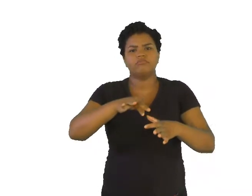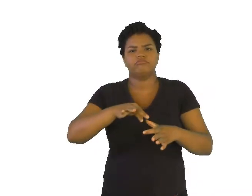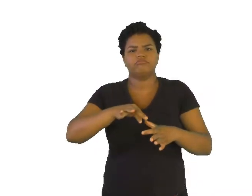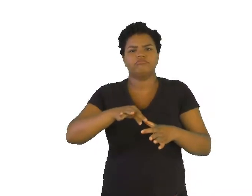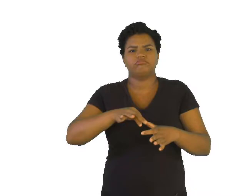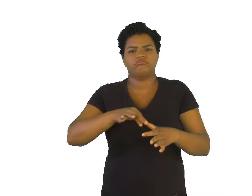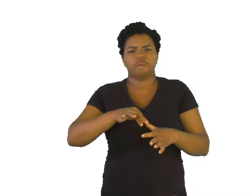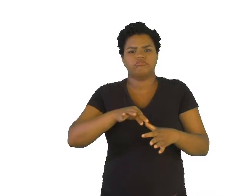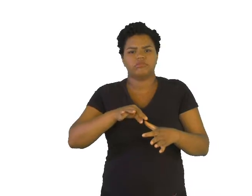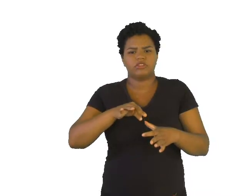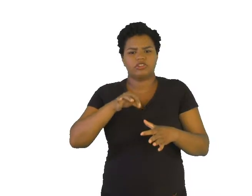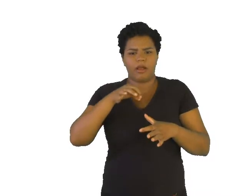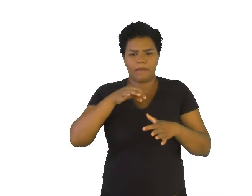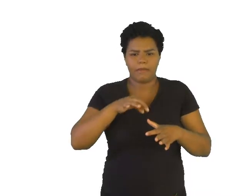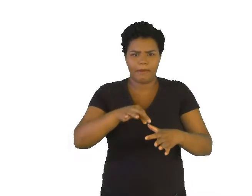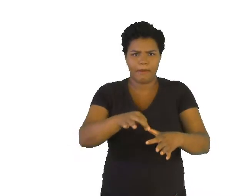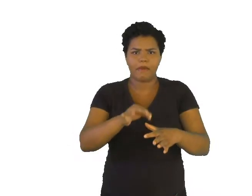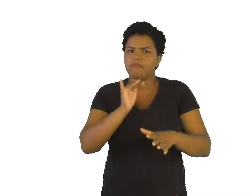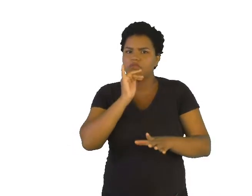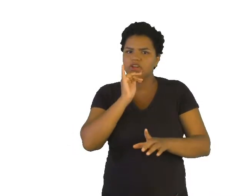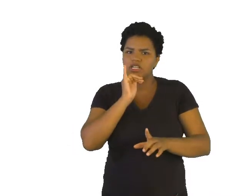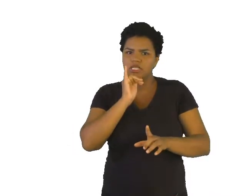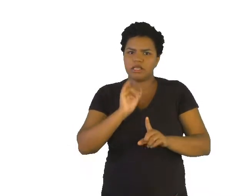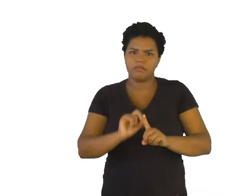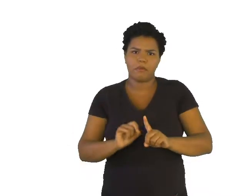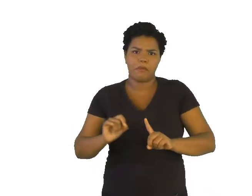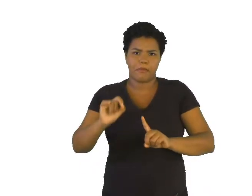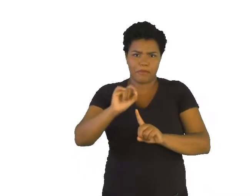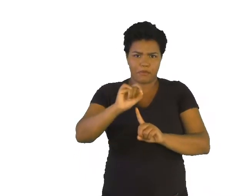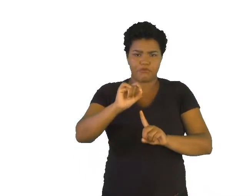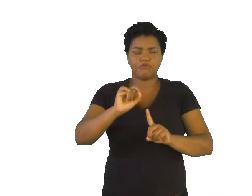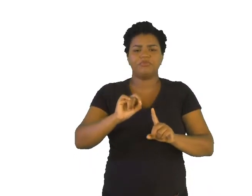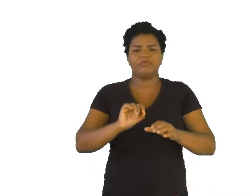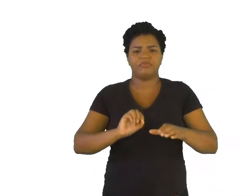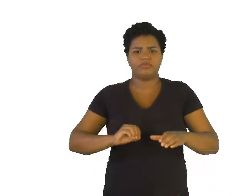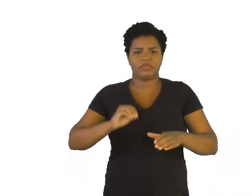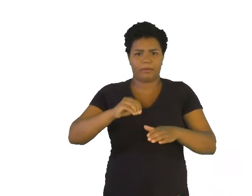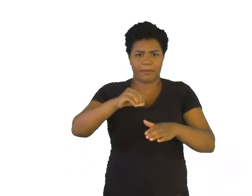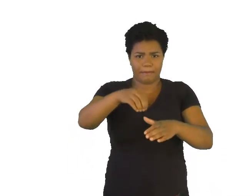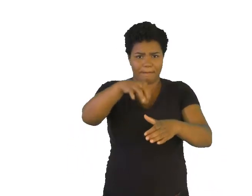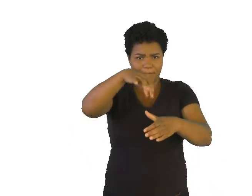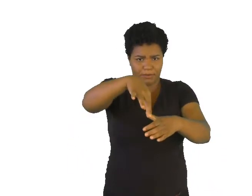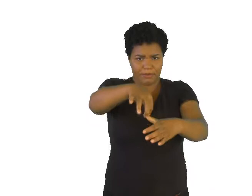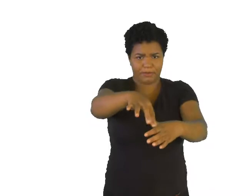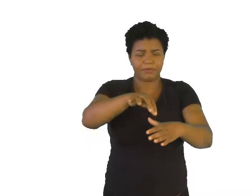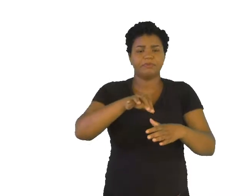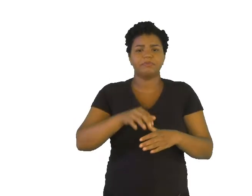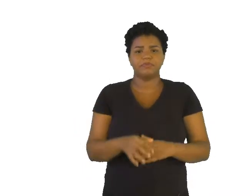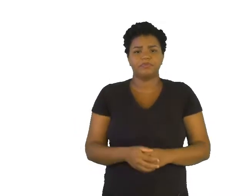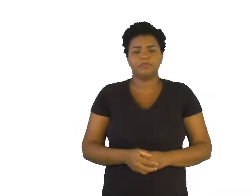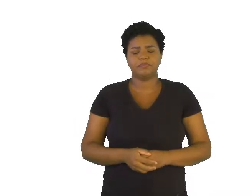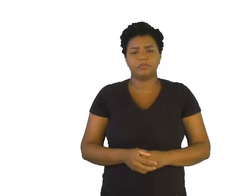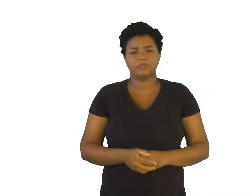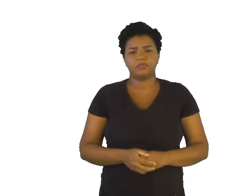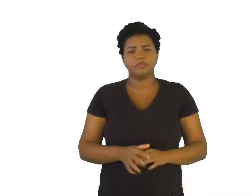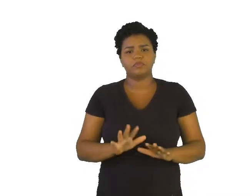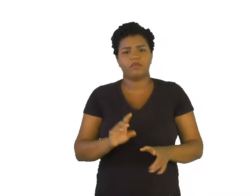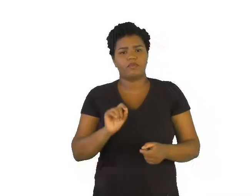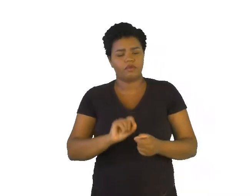lá as plantas, vamos supor, um produtor de soja, ele plantou a soja, tá lá,